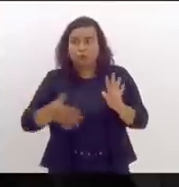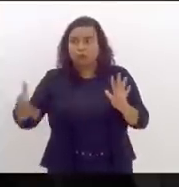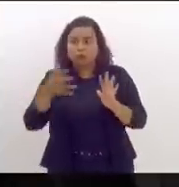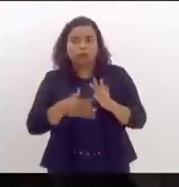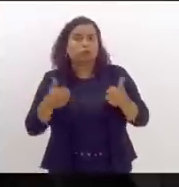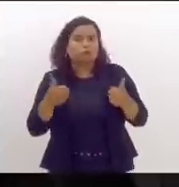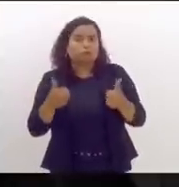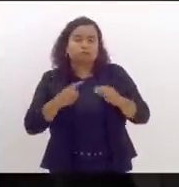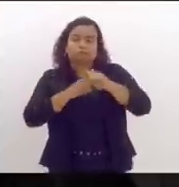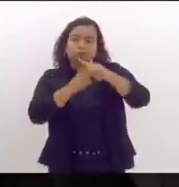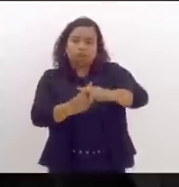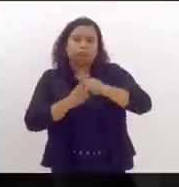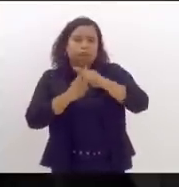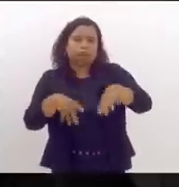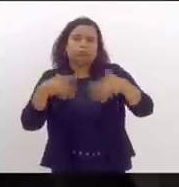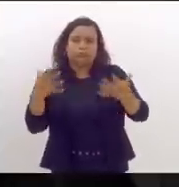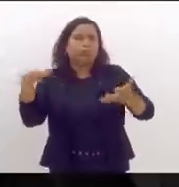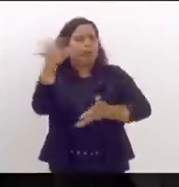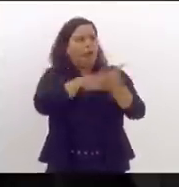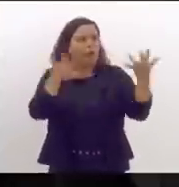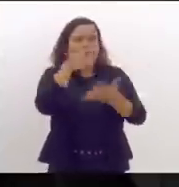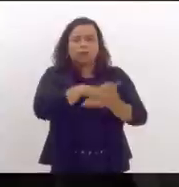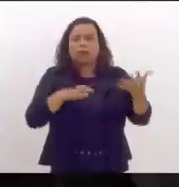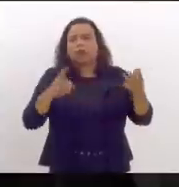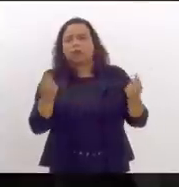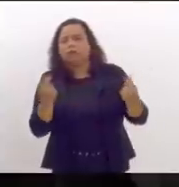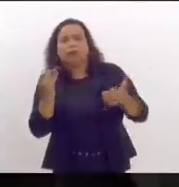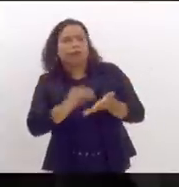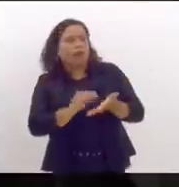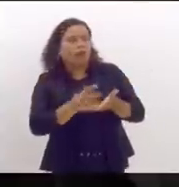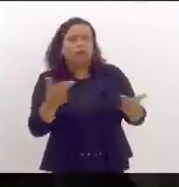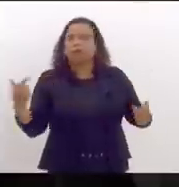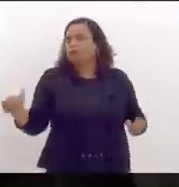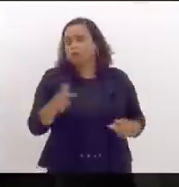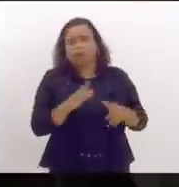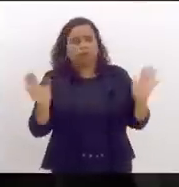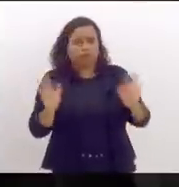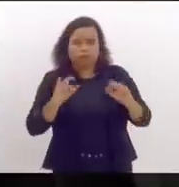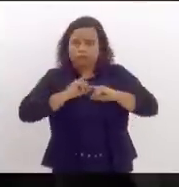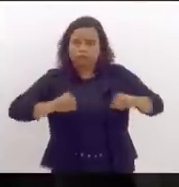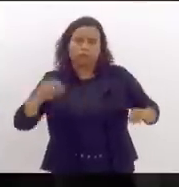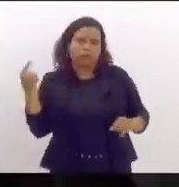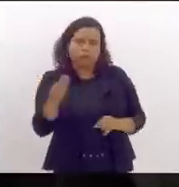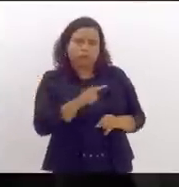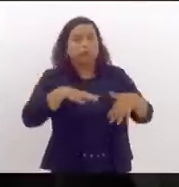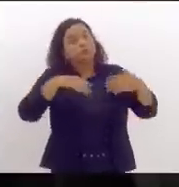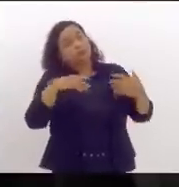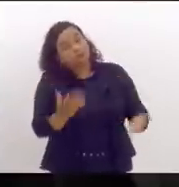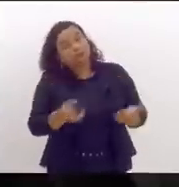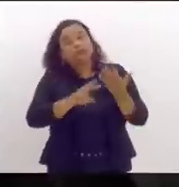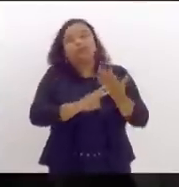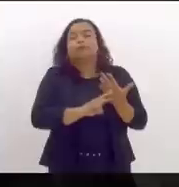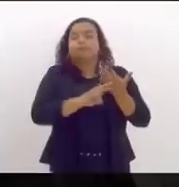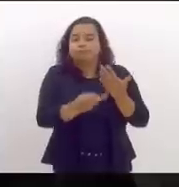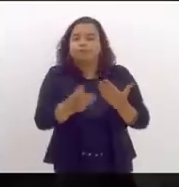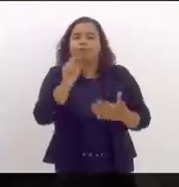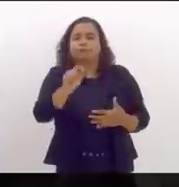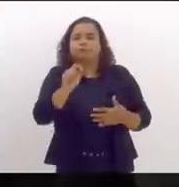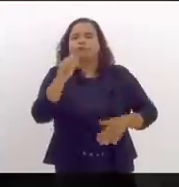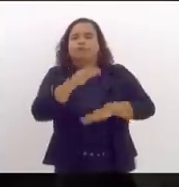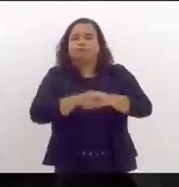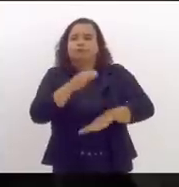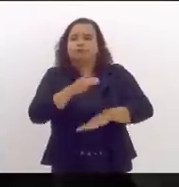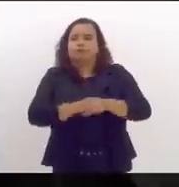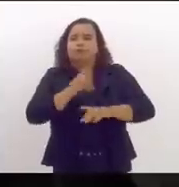então não estamos em calamidade financeira declarada por via de consequência ele deveria